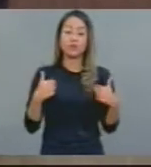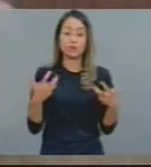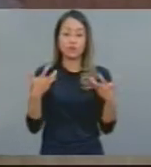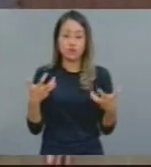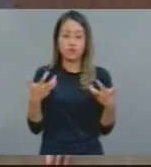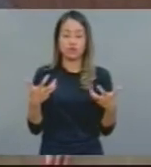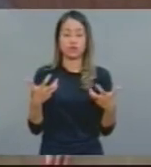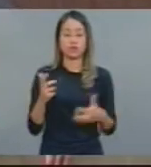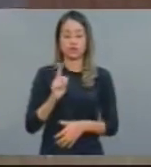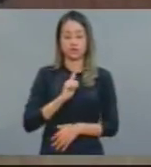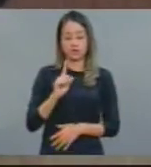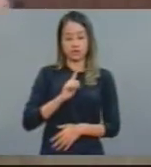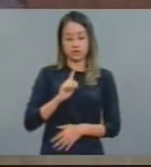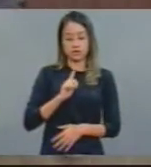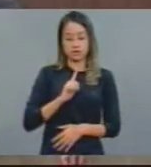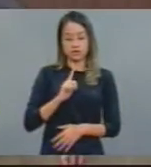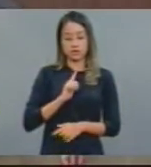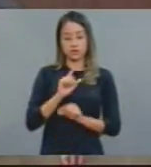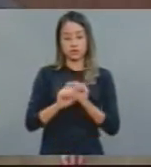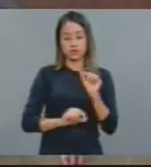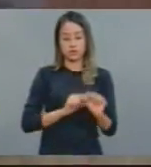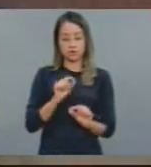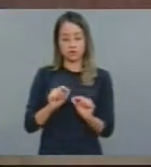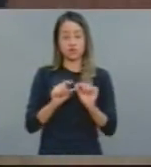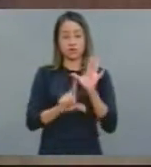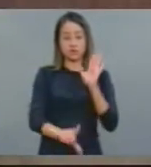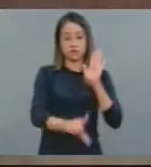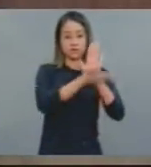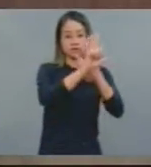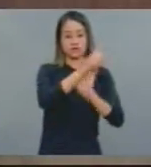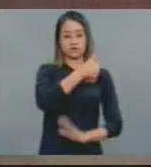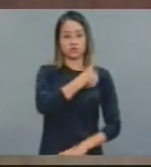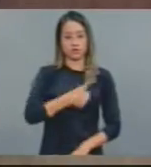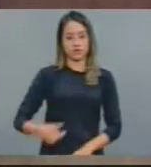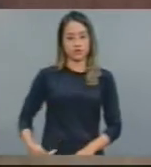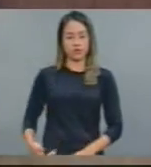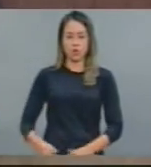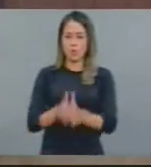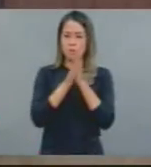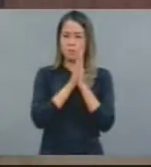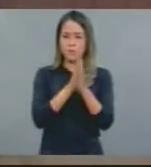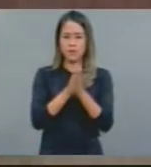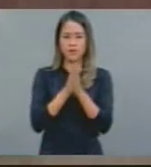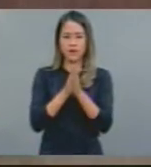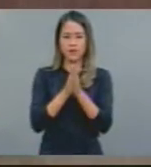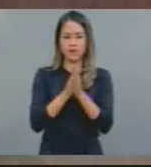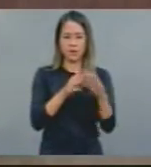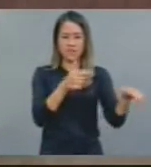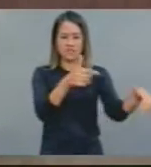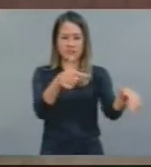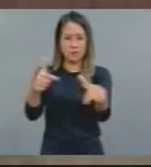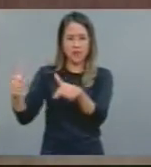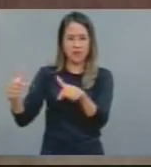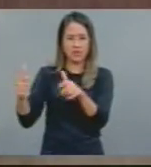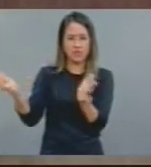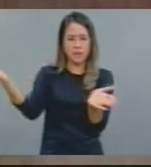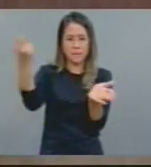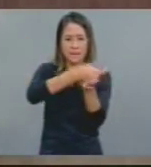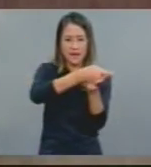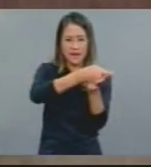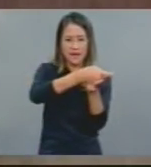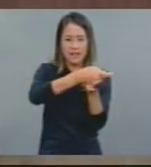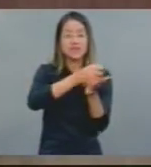a humanidade da liderança do governo, para que não transfira aos trabalhadores a conta do